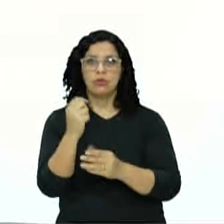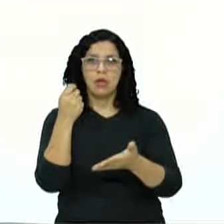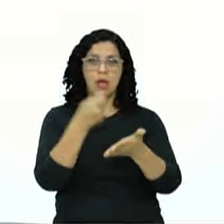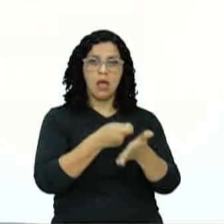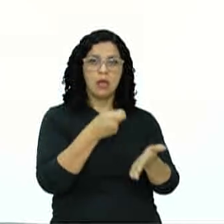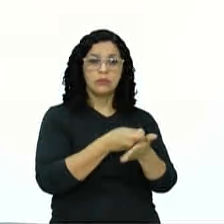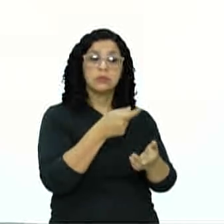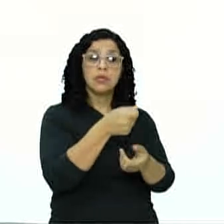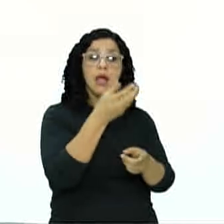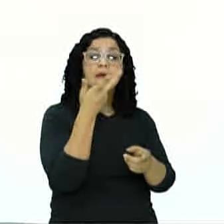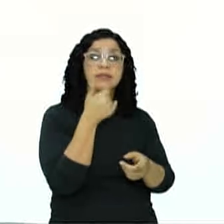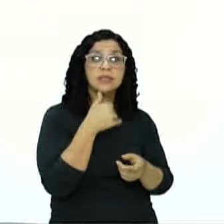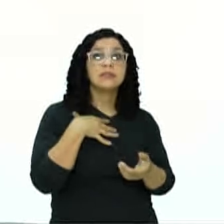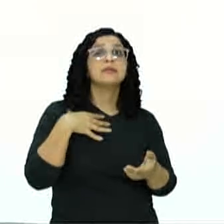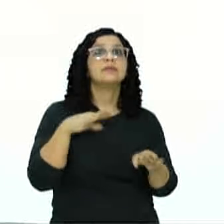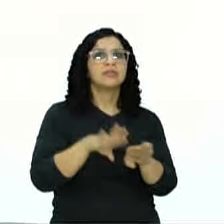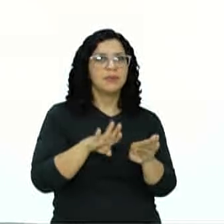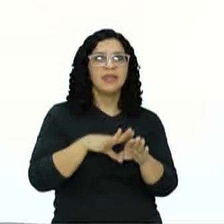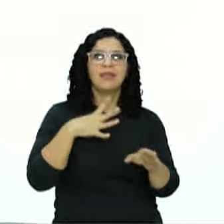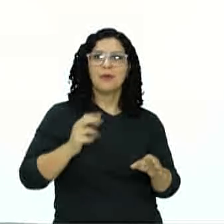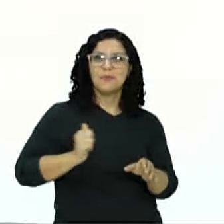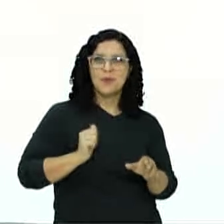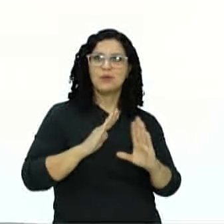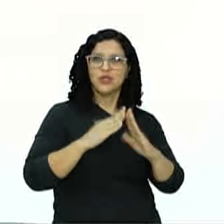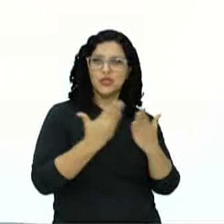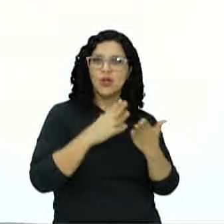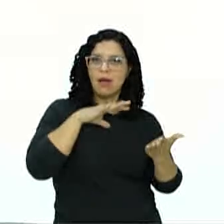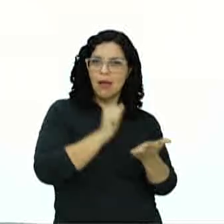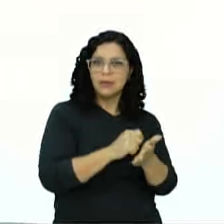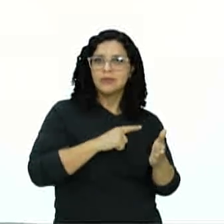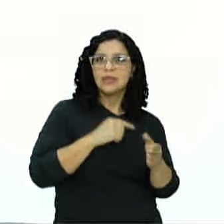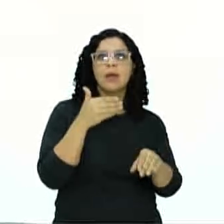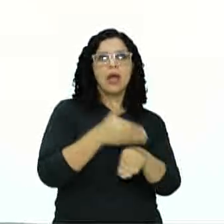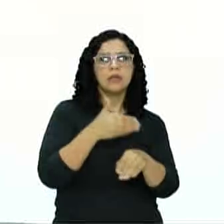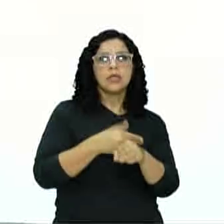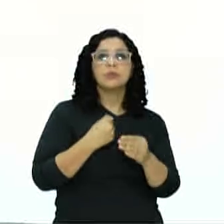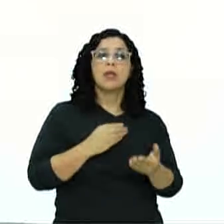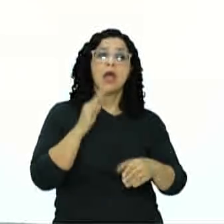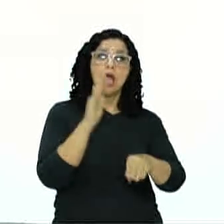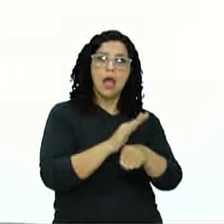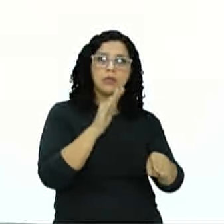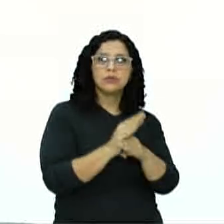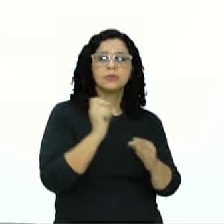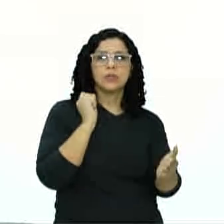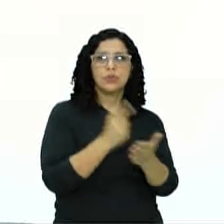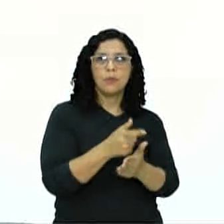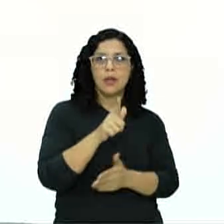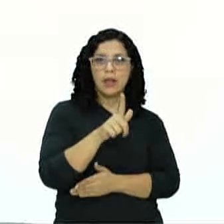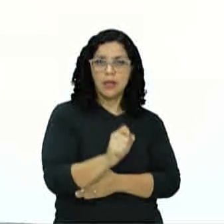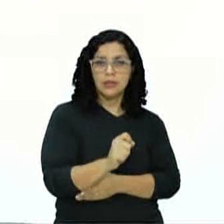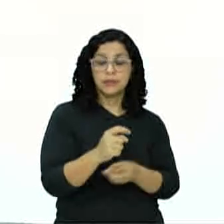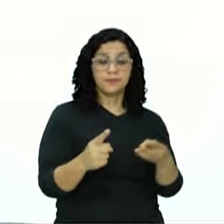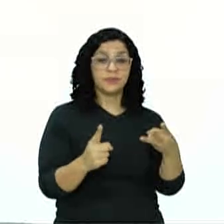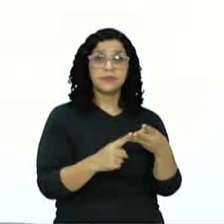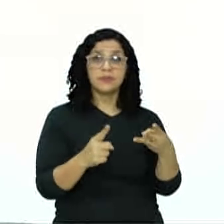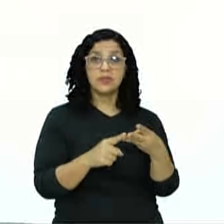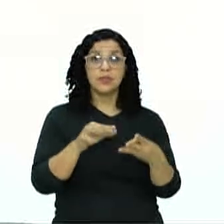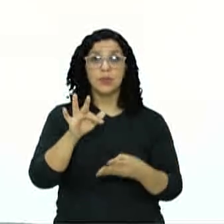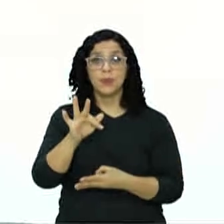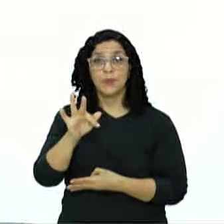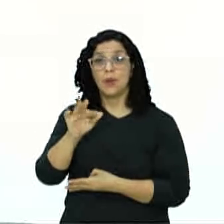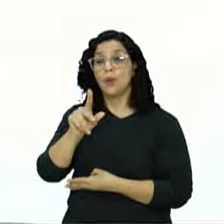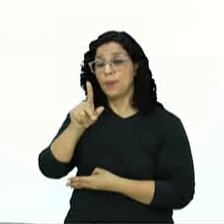famílias cadastradas no Bolsa Escola para poder ter acesso aí a um subsídio ao botijão de gás. E ainda o